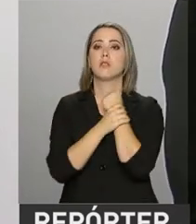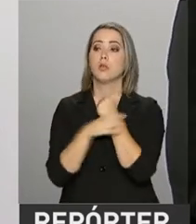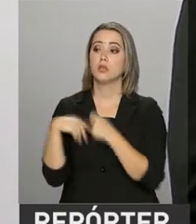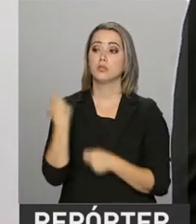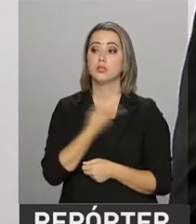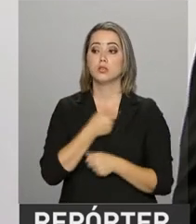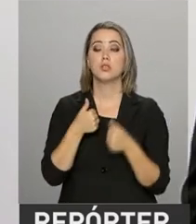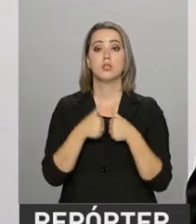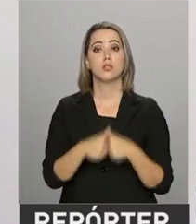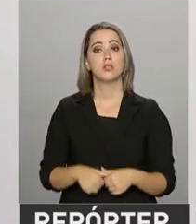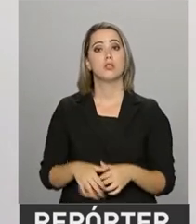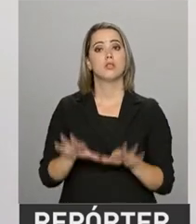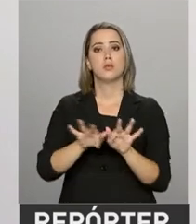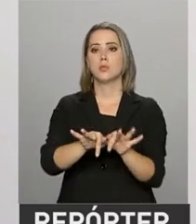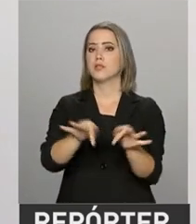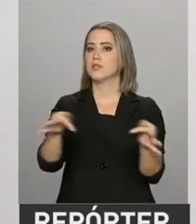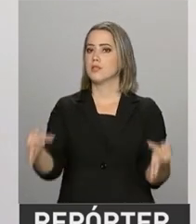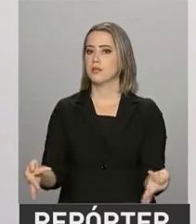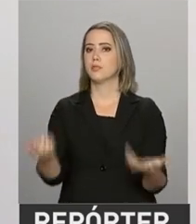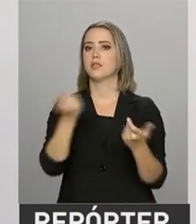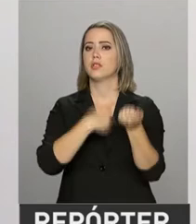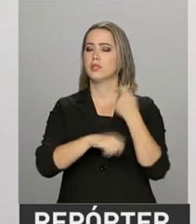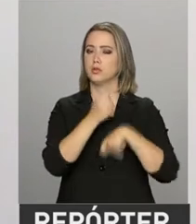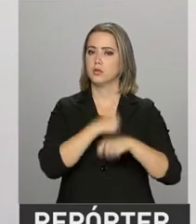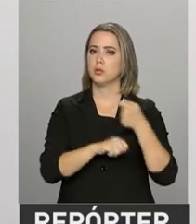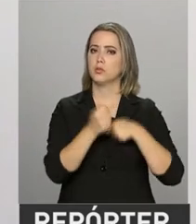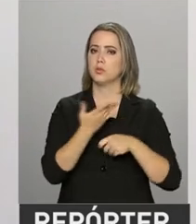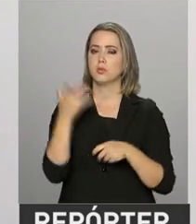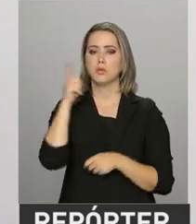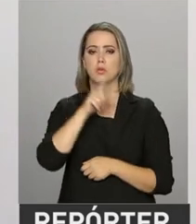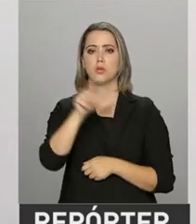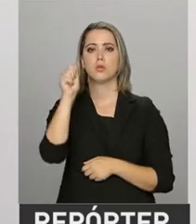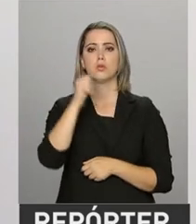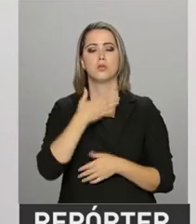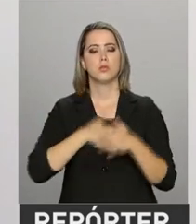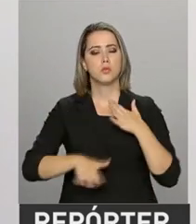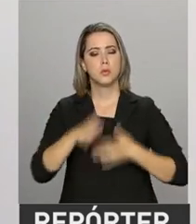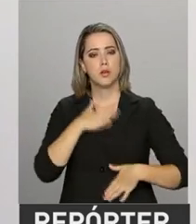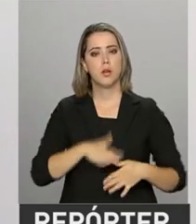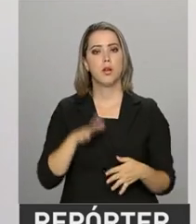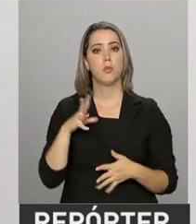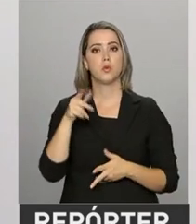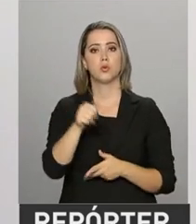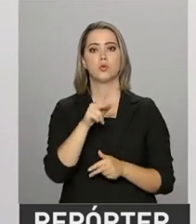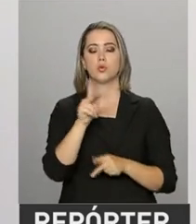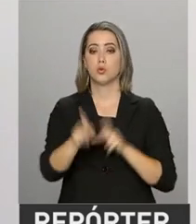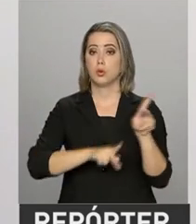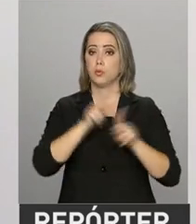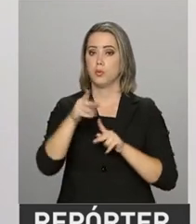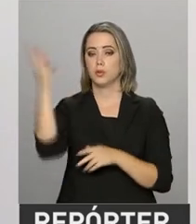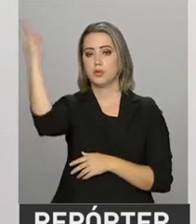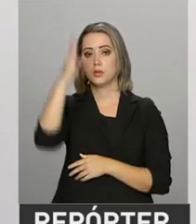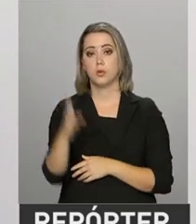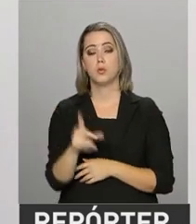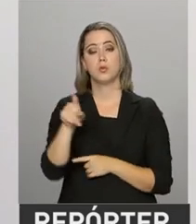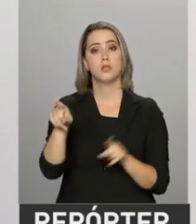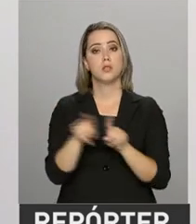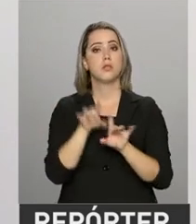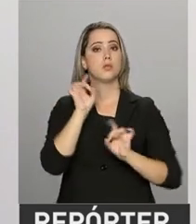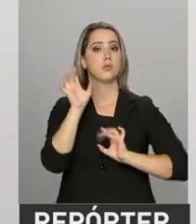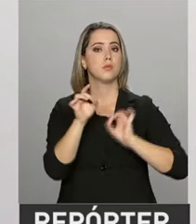desobstruindo os caminhos da economia para alcançar a tranquilidade de todo o povo brasileiro e especialmente